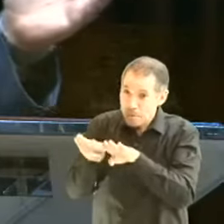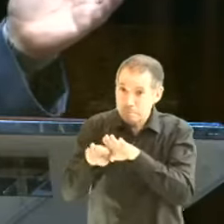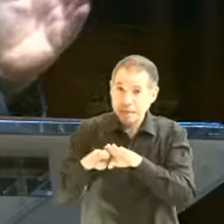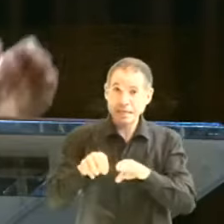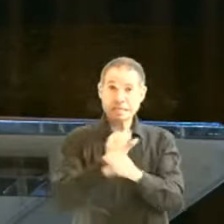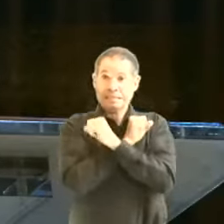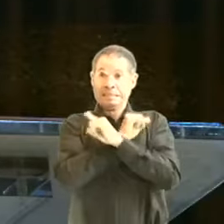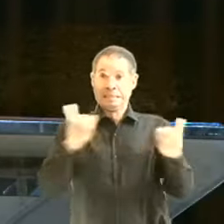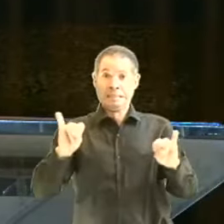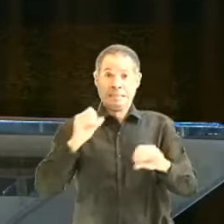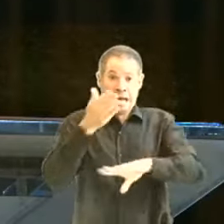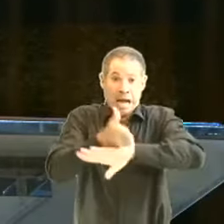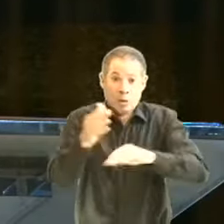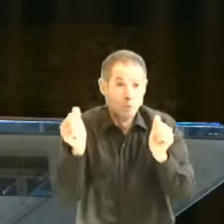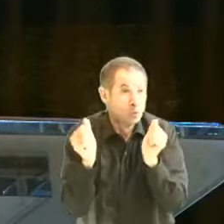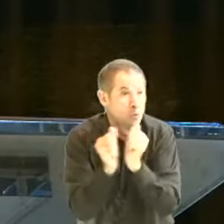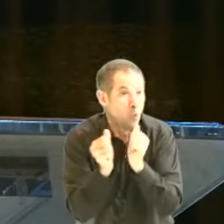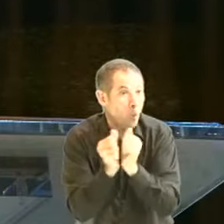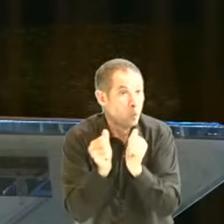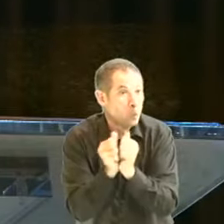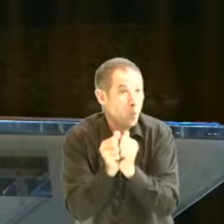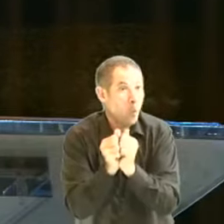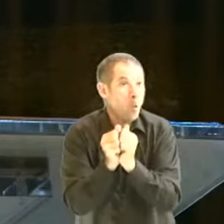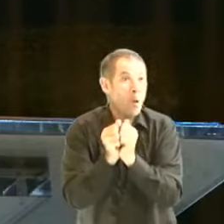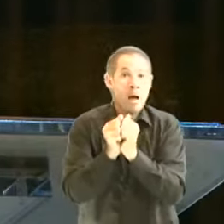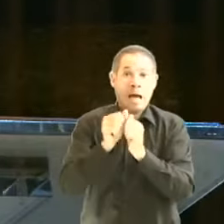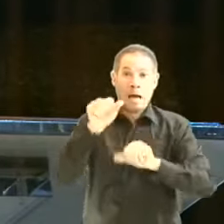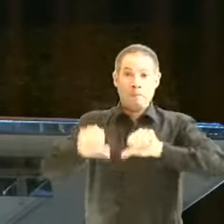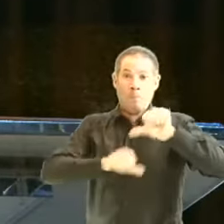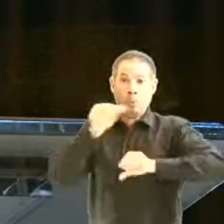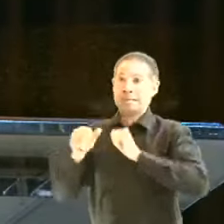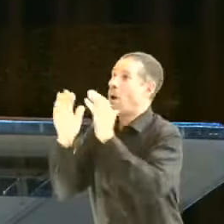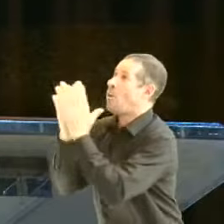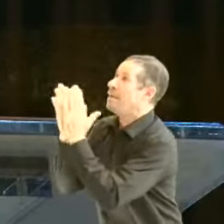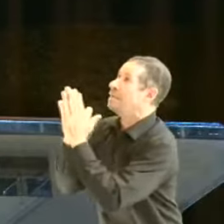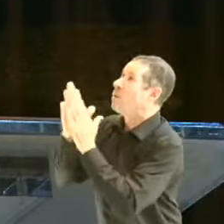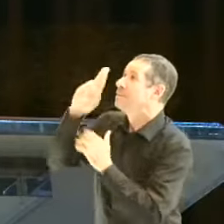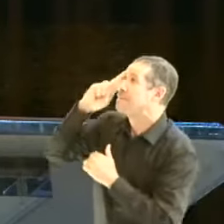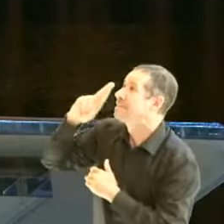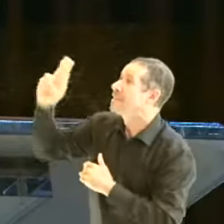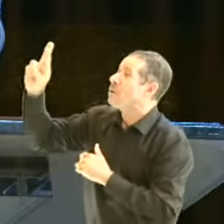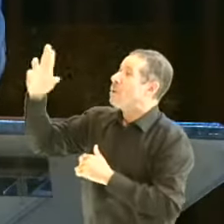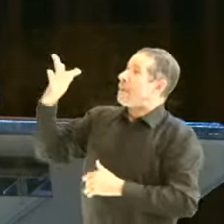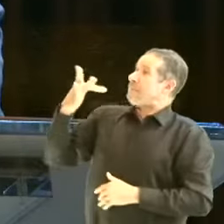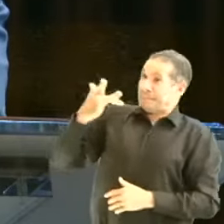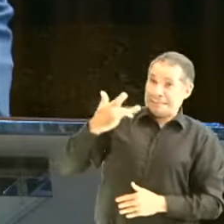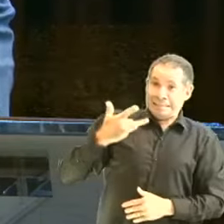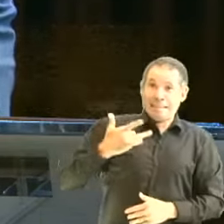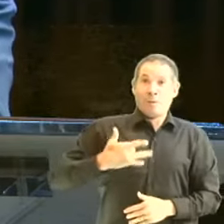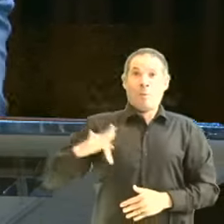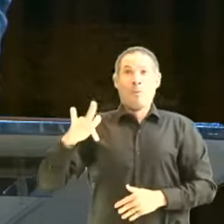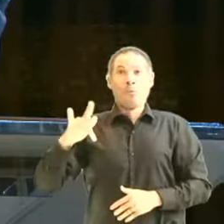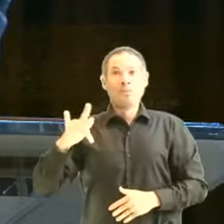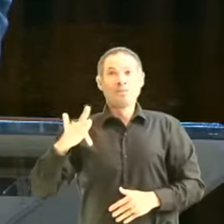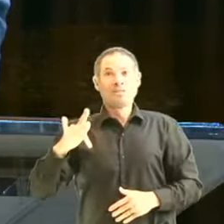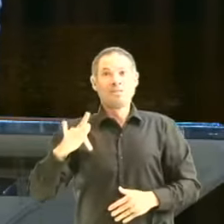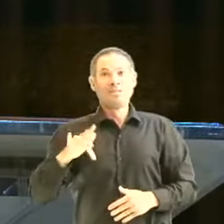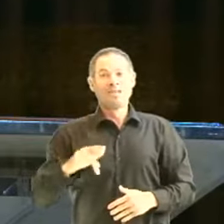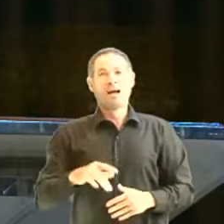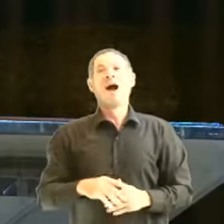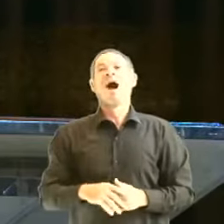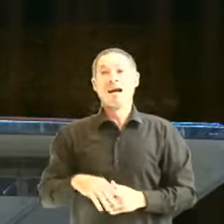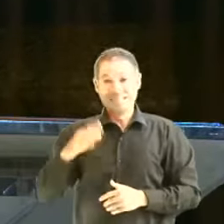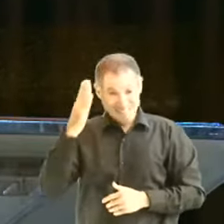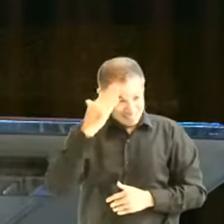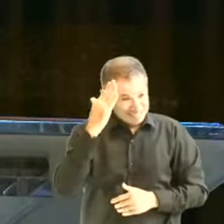ia participar desse juízo. E então ele muda a sua oração, ele diz: Senhor Deus, tenha misericórdia.